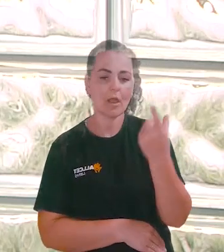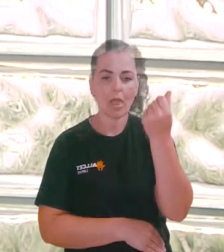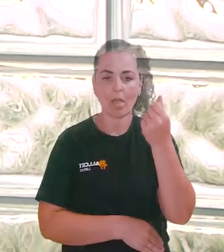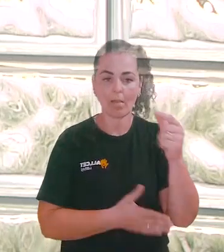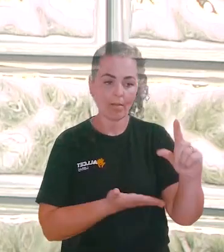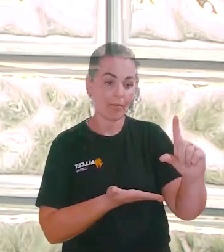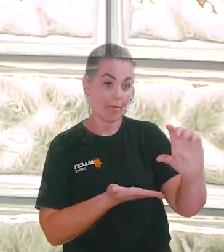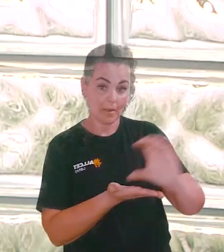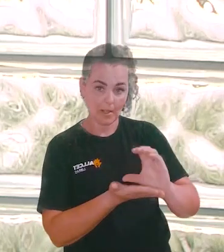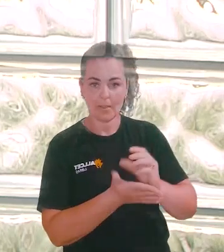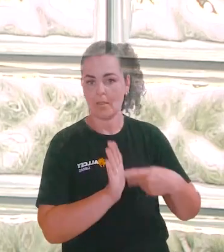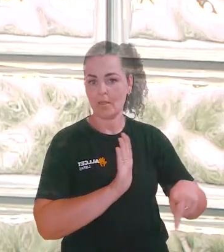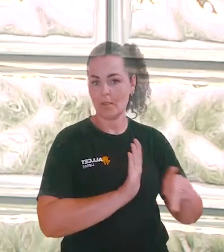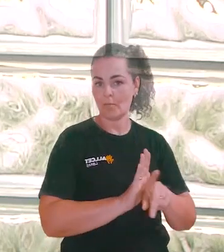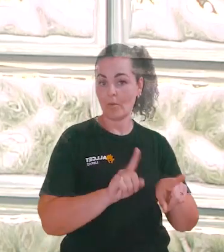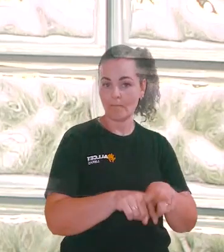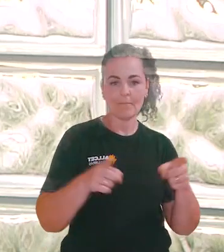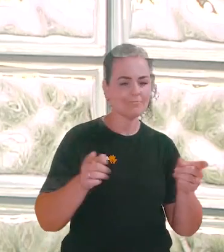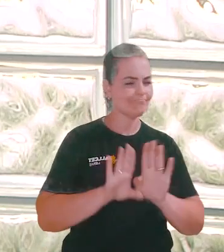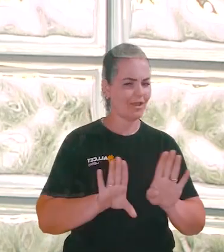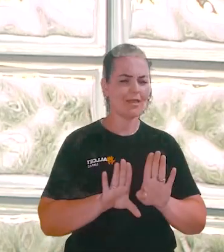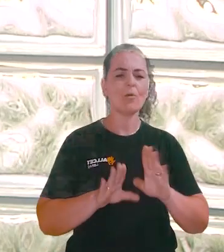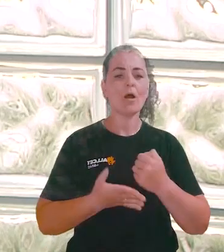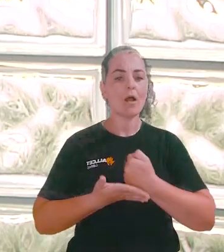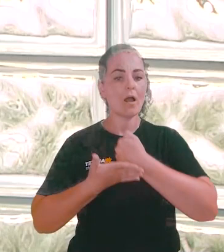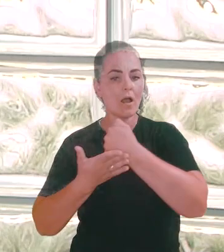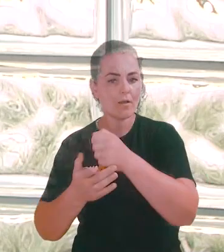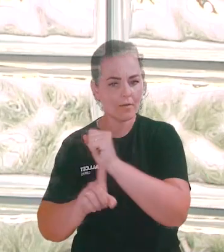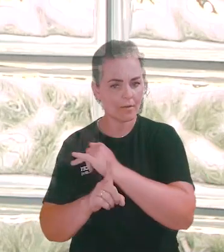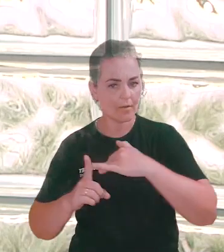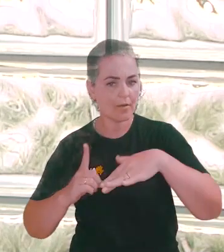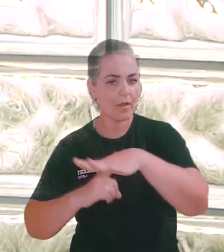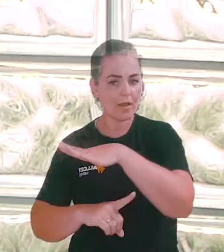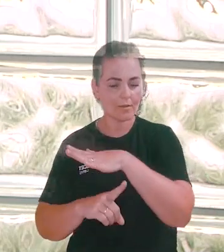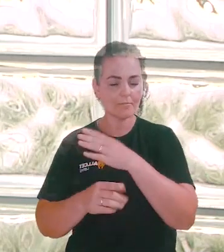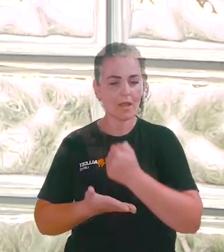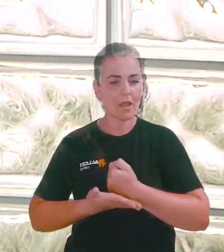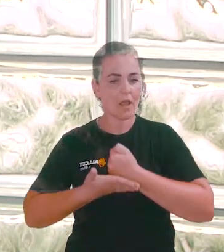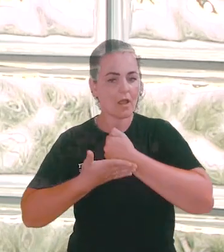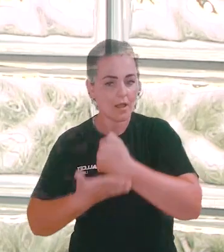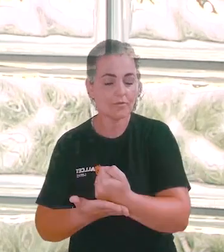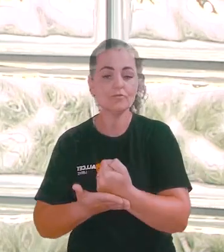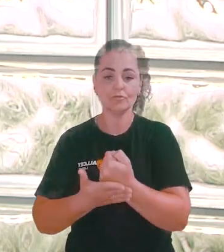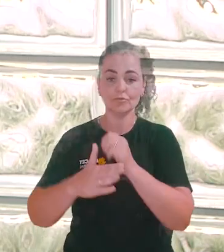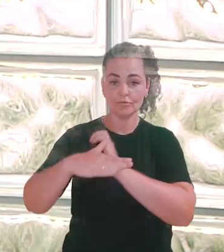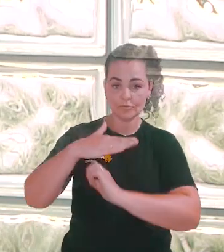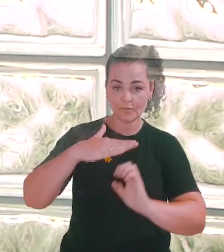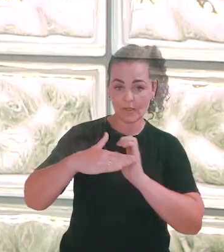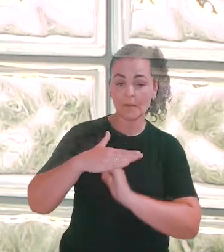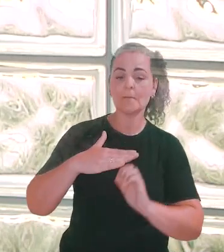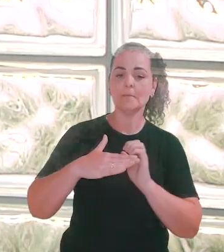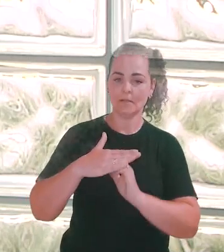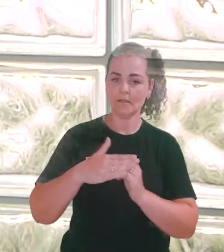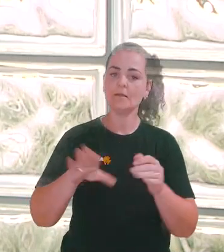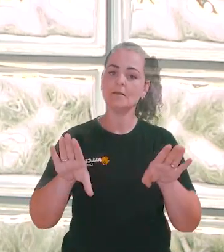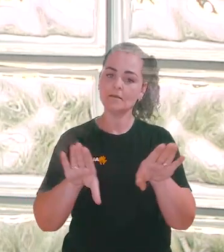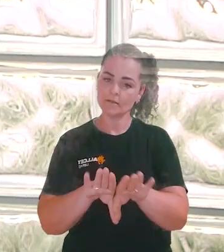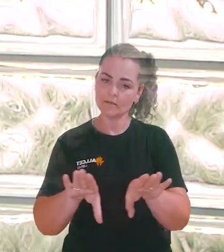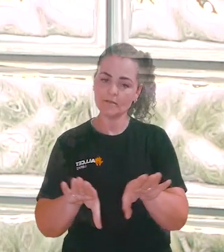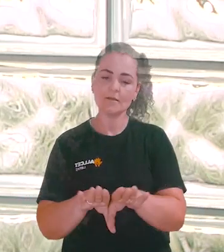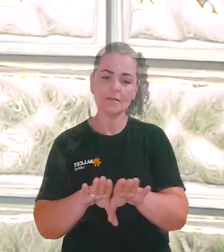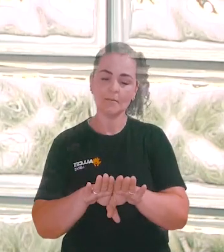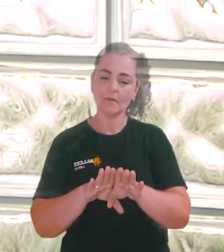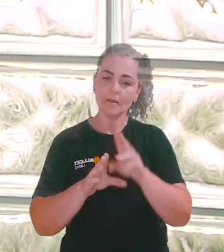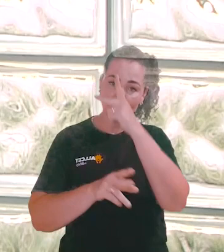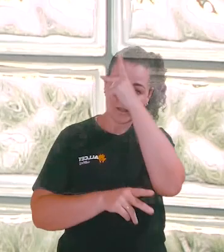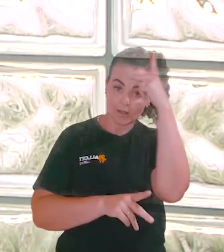lucrativos, a ACIGES congrega os segmentos da indústria, comércio e serviços, profissionais liberais e autônomos, pautando